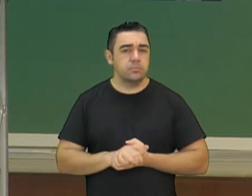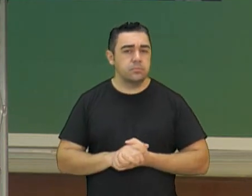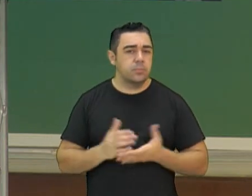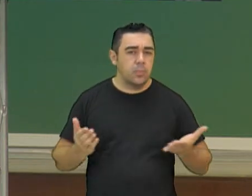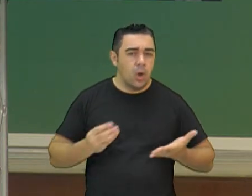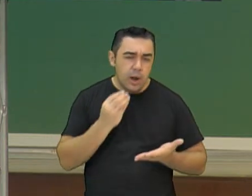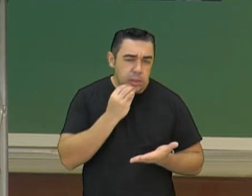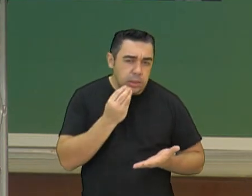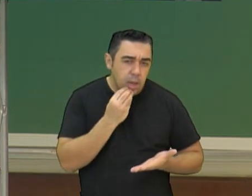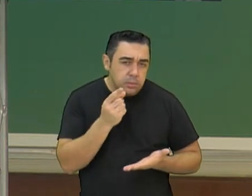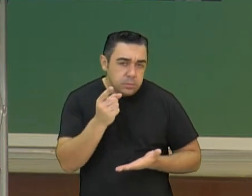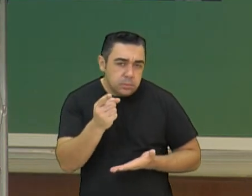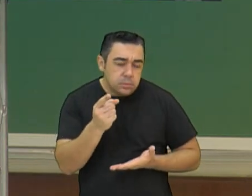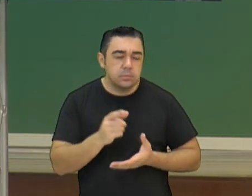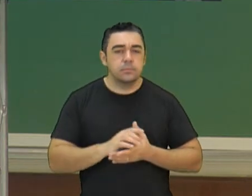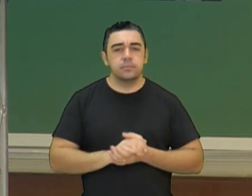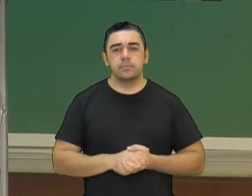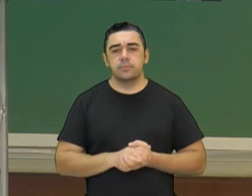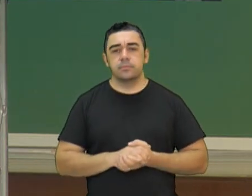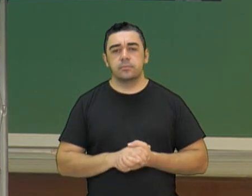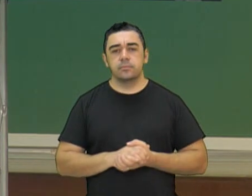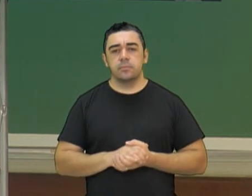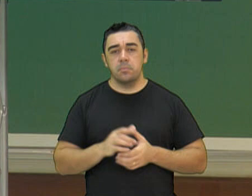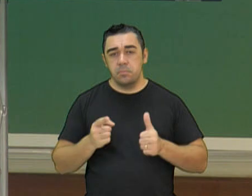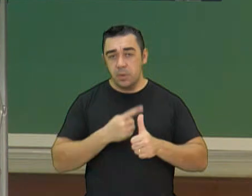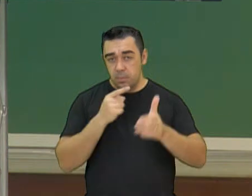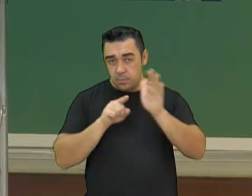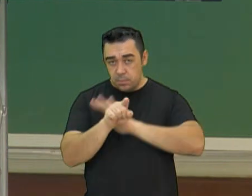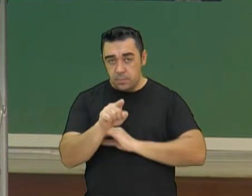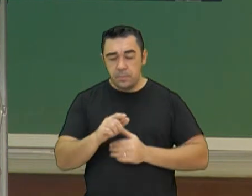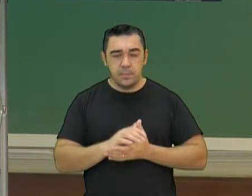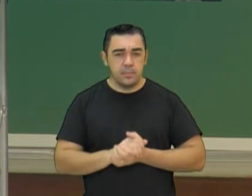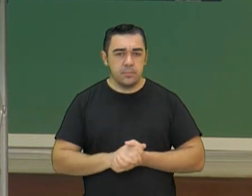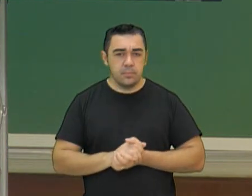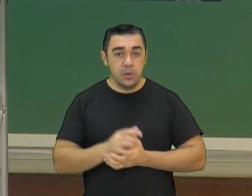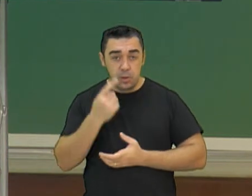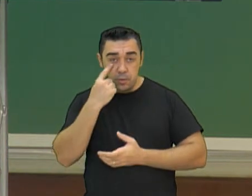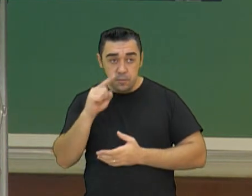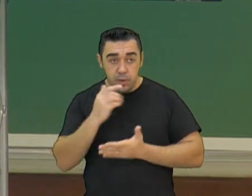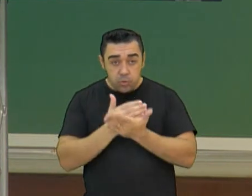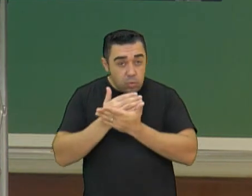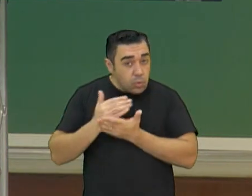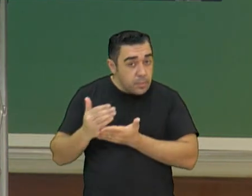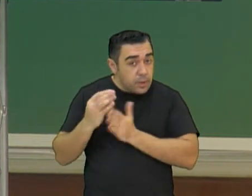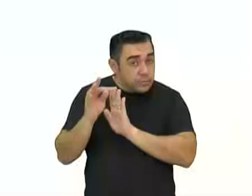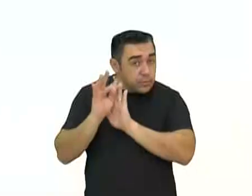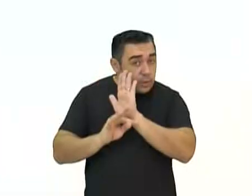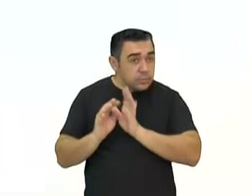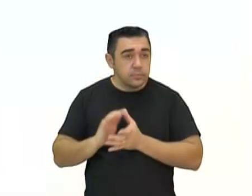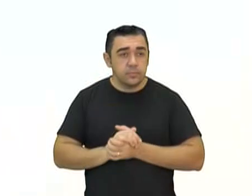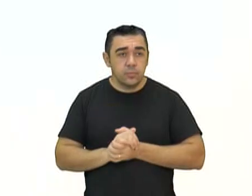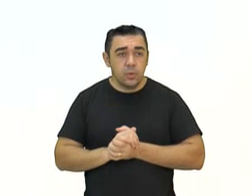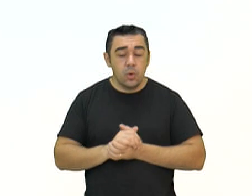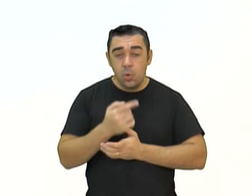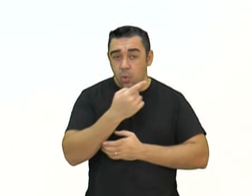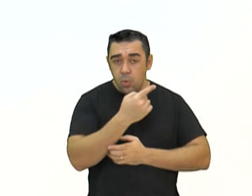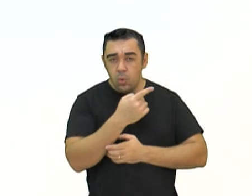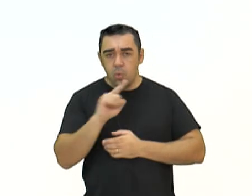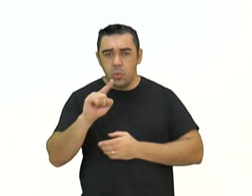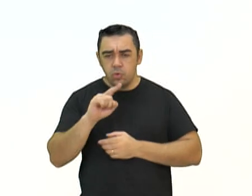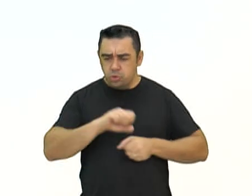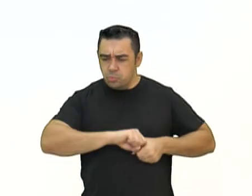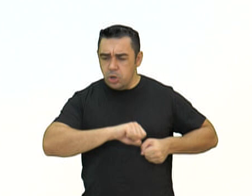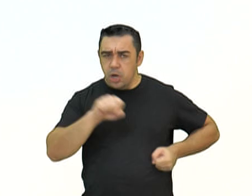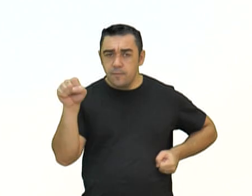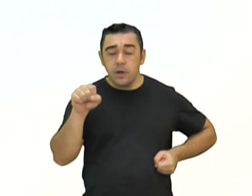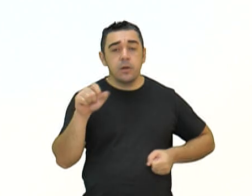Vamos para um testezinho agora, pessoal? Olha lá, primeira questão. Observe o início do texto. O Último Cavaleiro